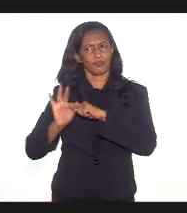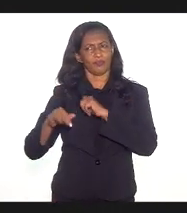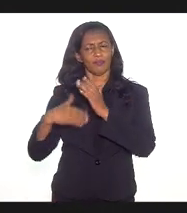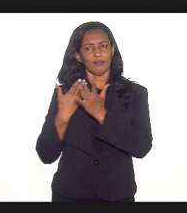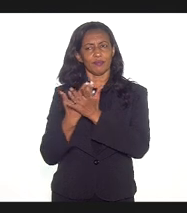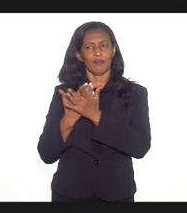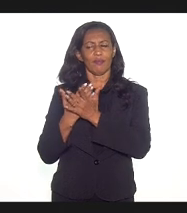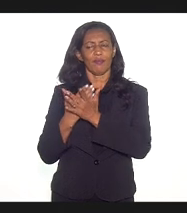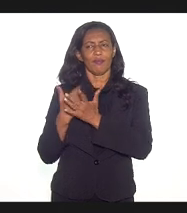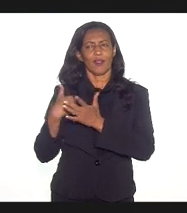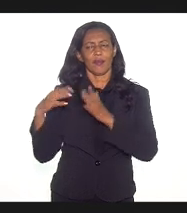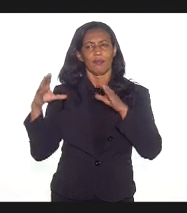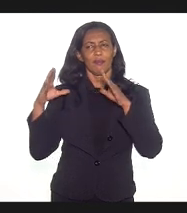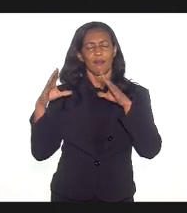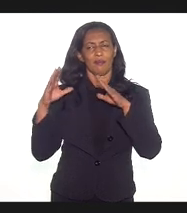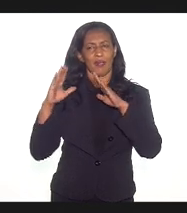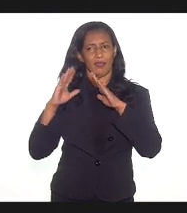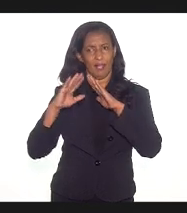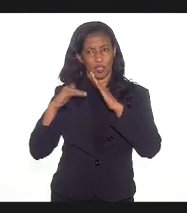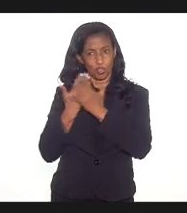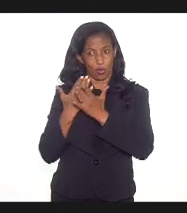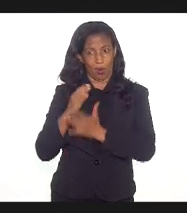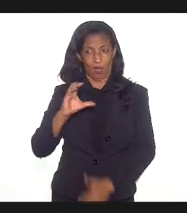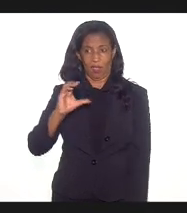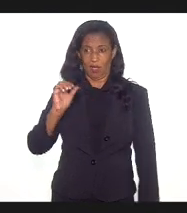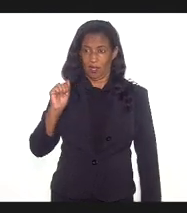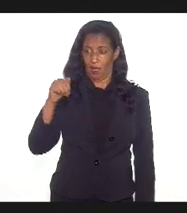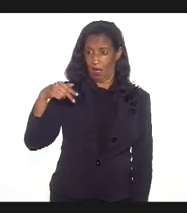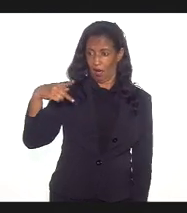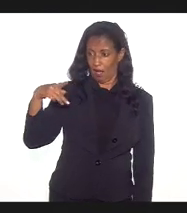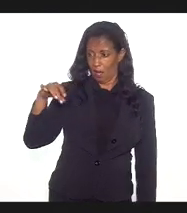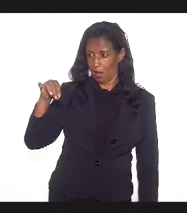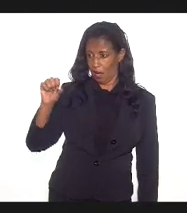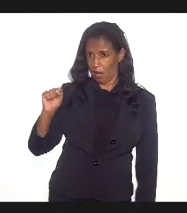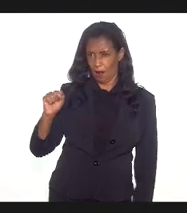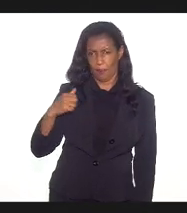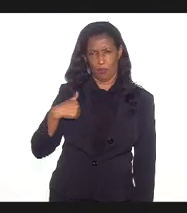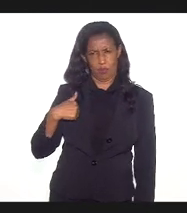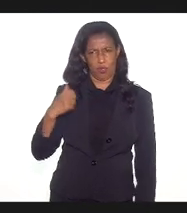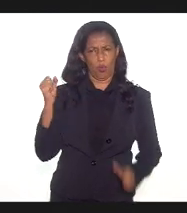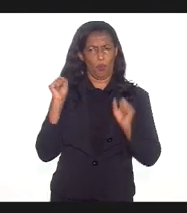de campus, da unidade João Barcelos Martins. Então, tenho total legitimidade para falar